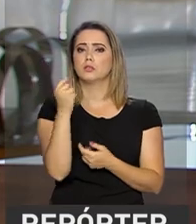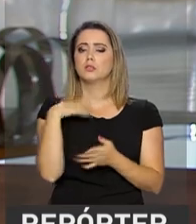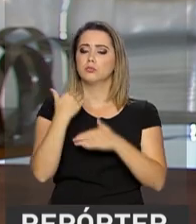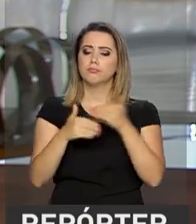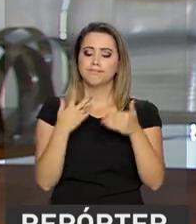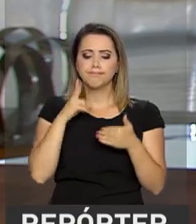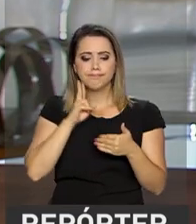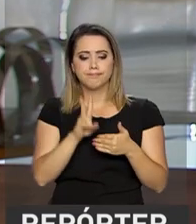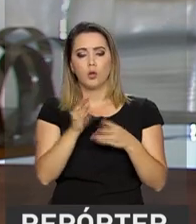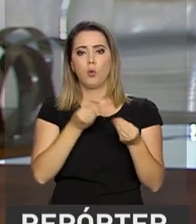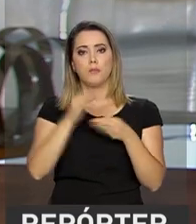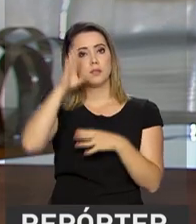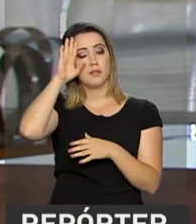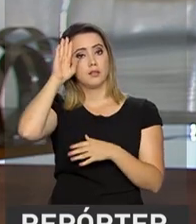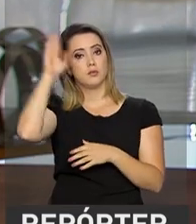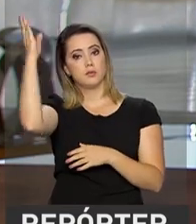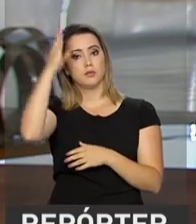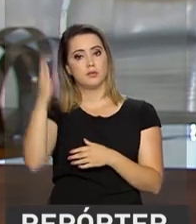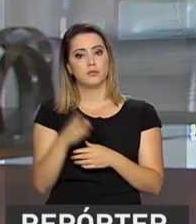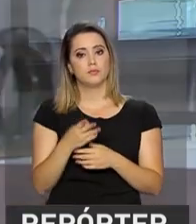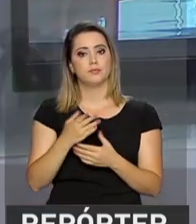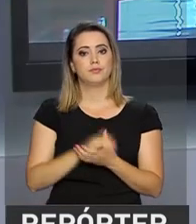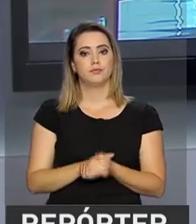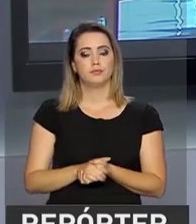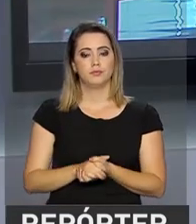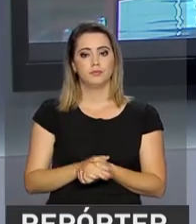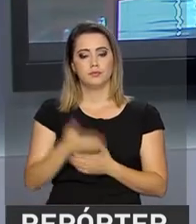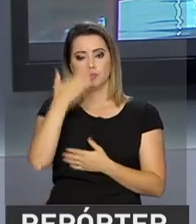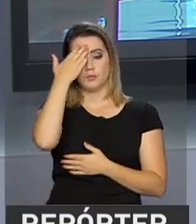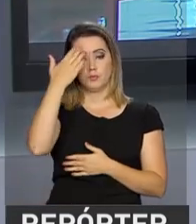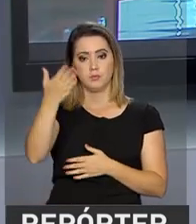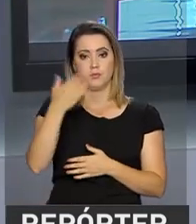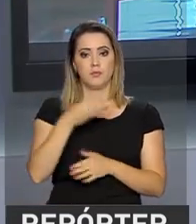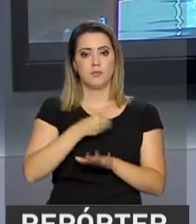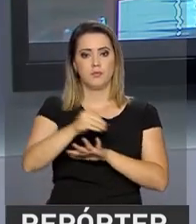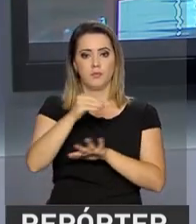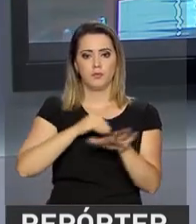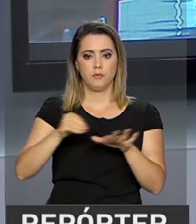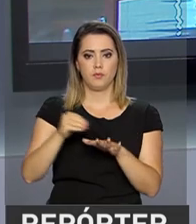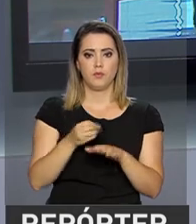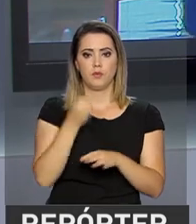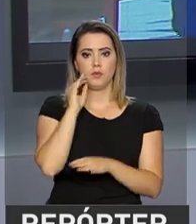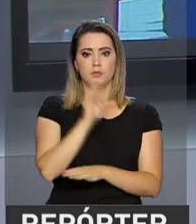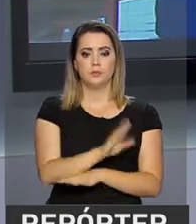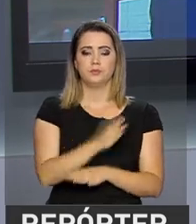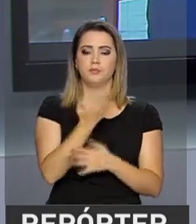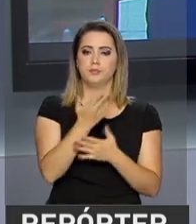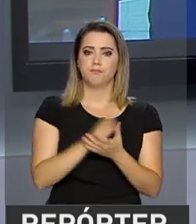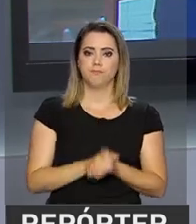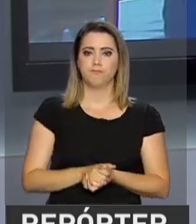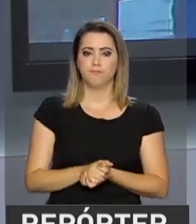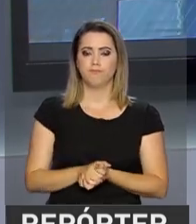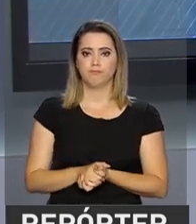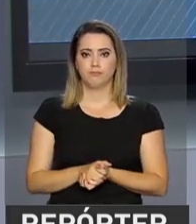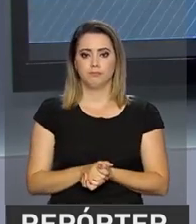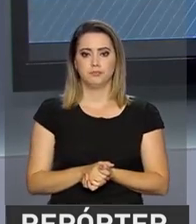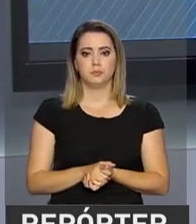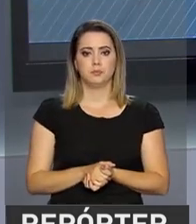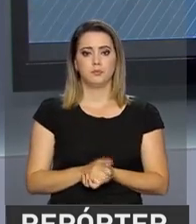no ensino superior do brasil a isso obrigada pablo pelas suas informações do à tarde pra você